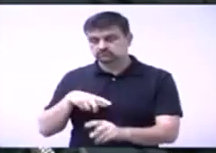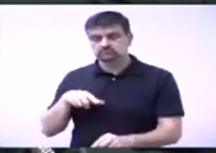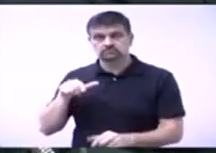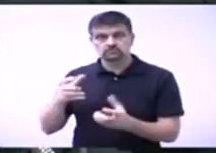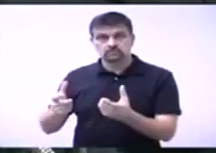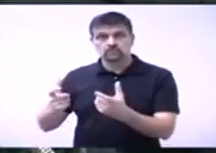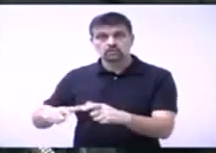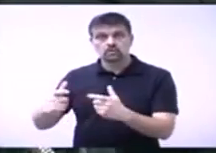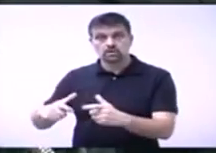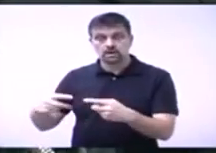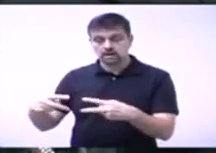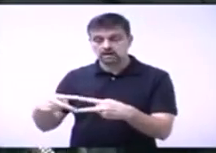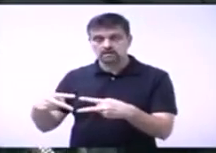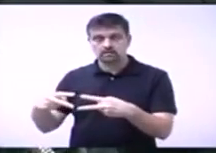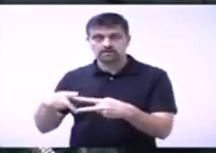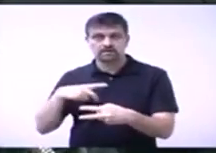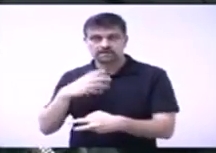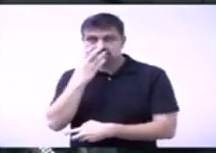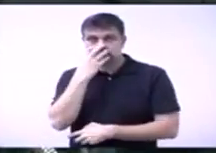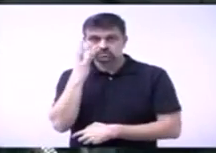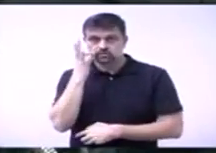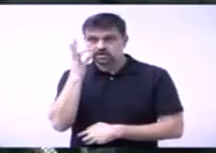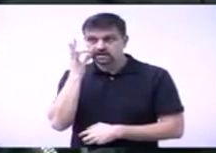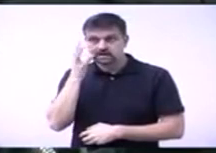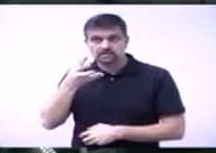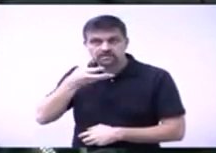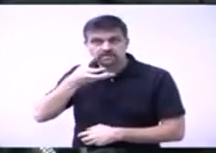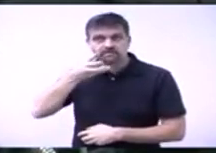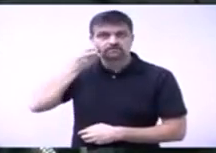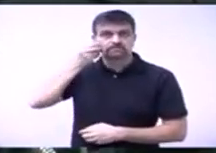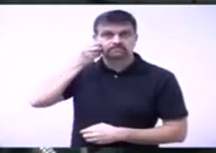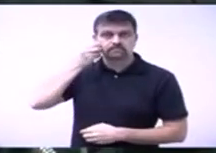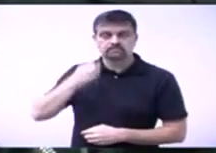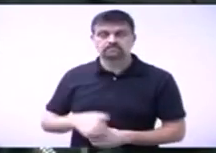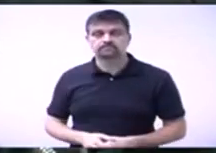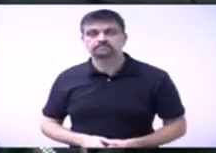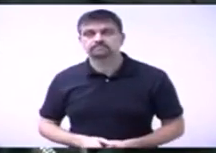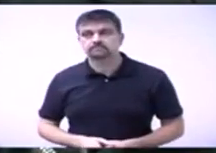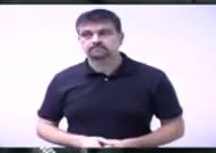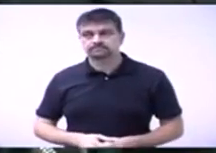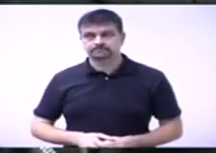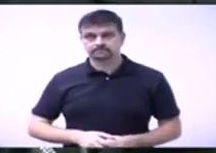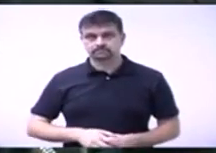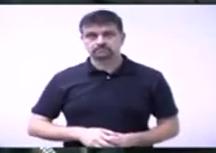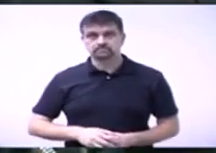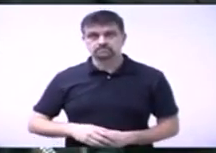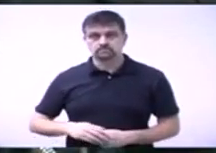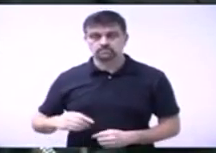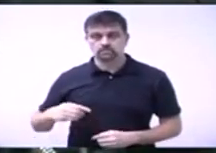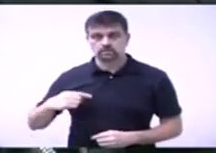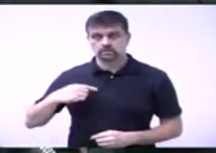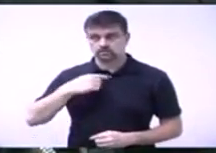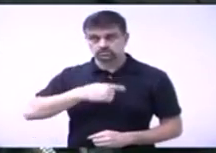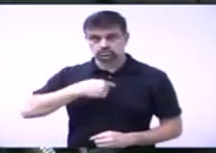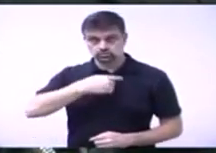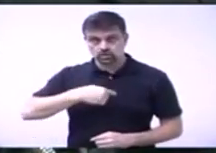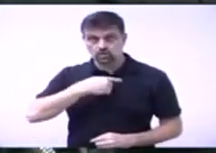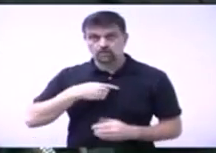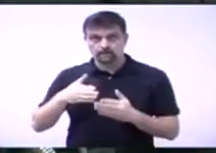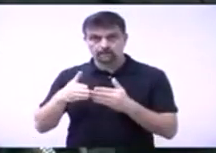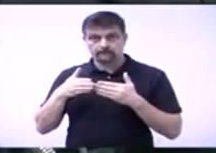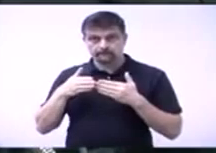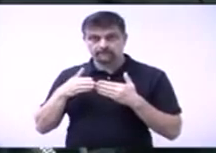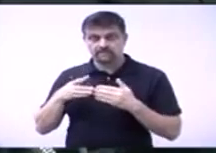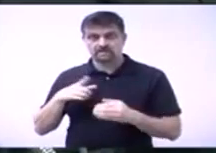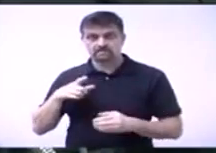município. 170, do vereador João Mota, propõe ao executivo a disponibilização